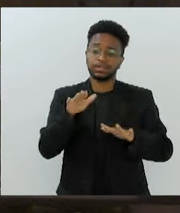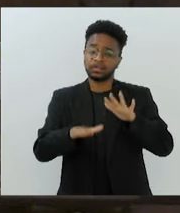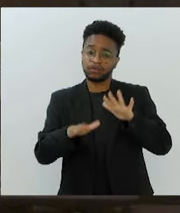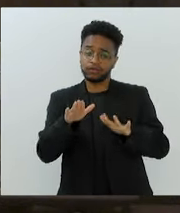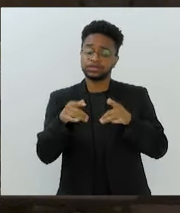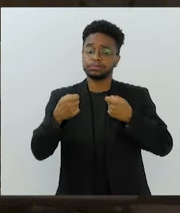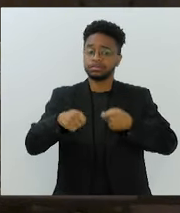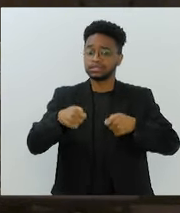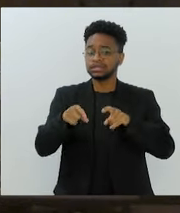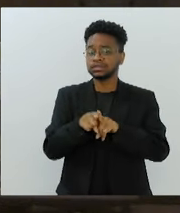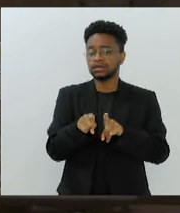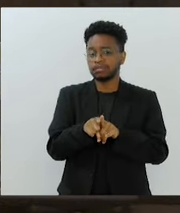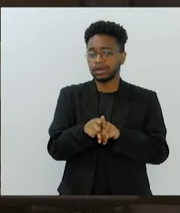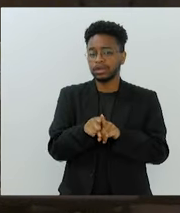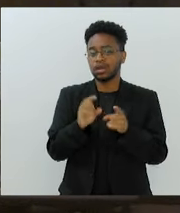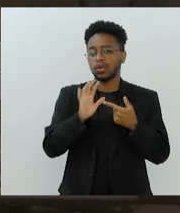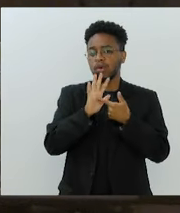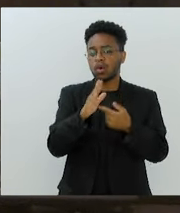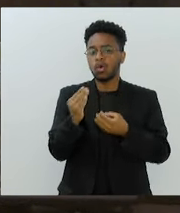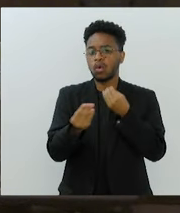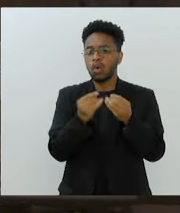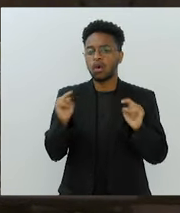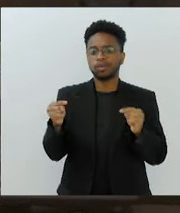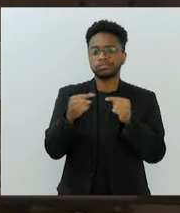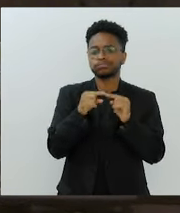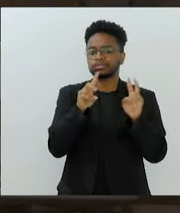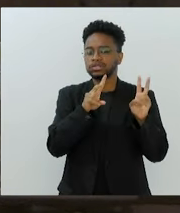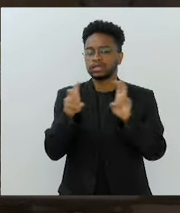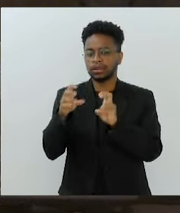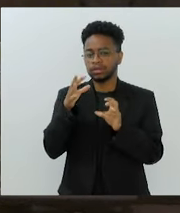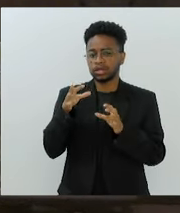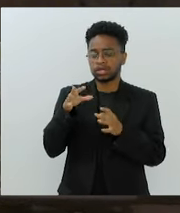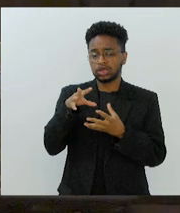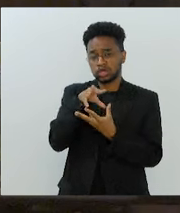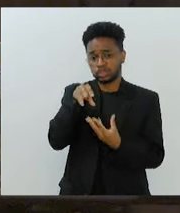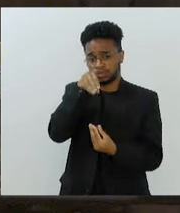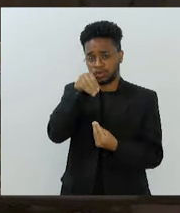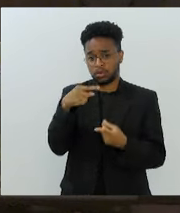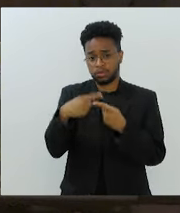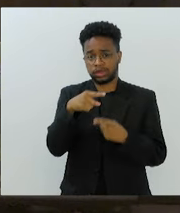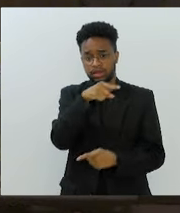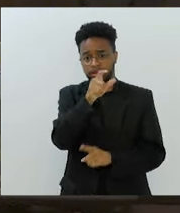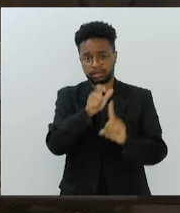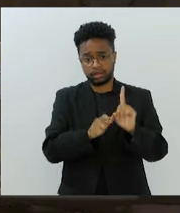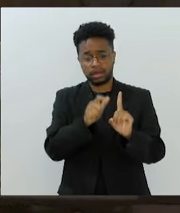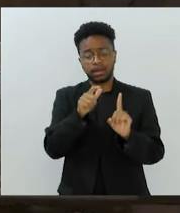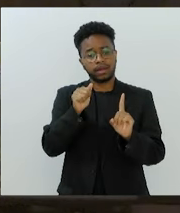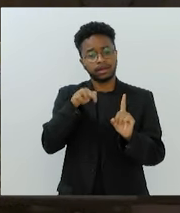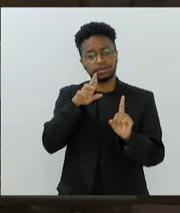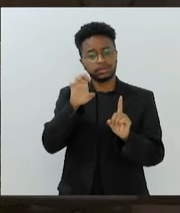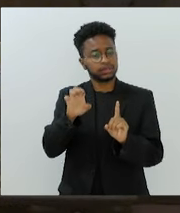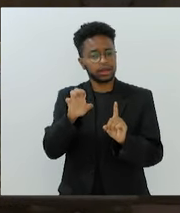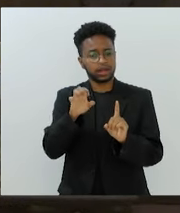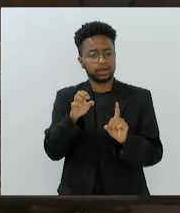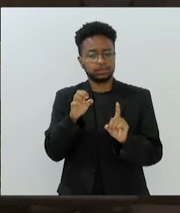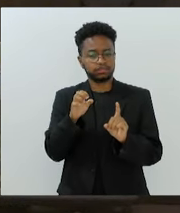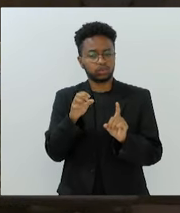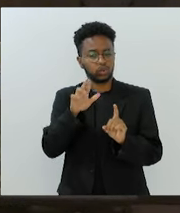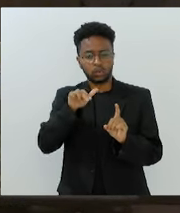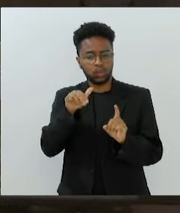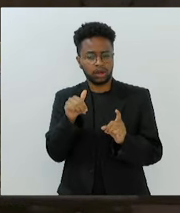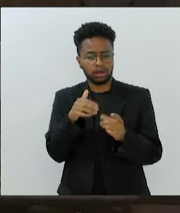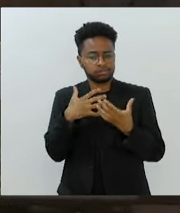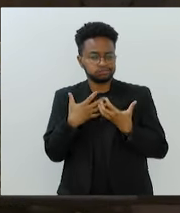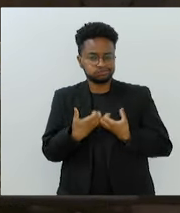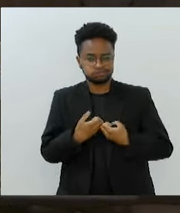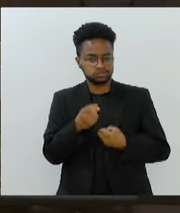também com essa dimensão espiritual do André, que não se deixa abater de forma alguma. Eu lembro também da